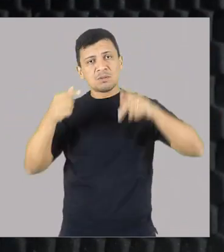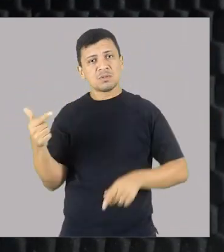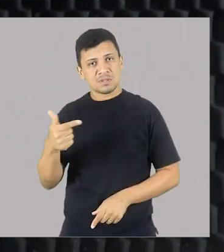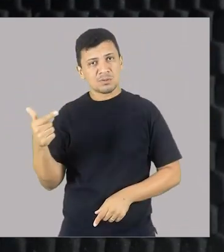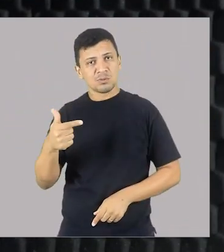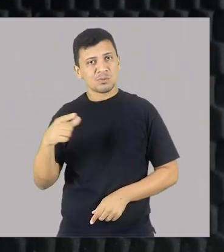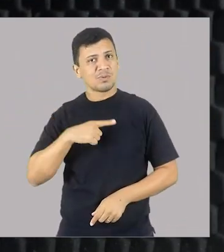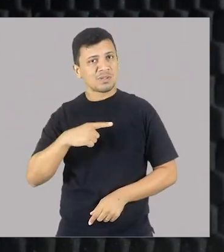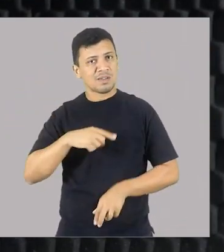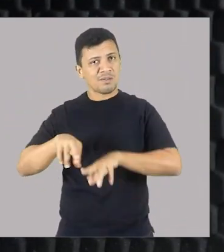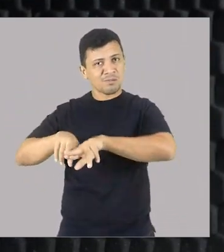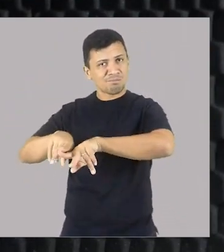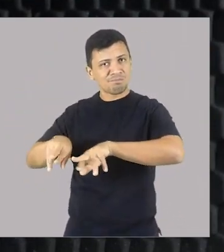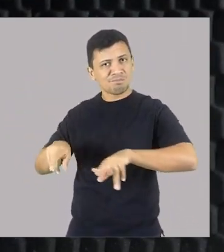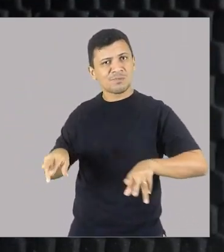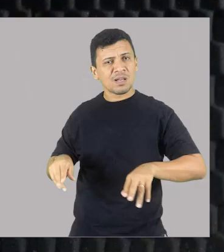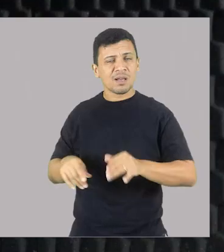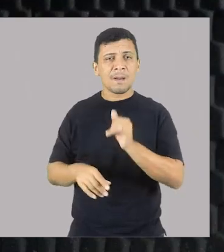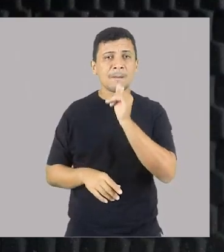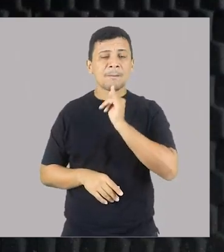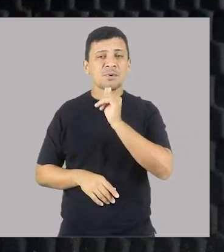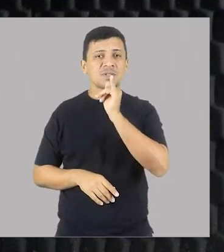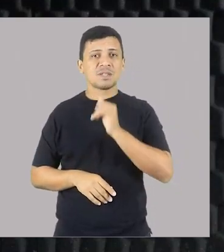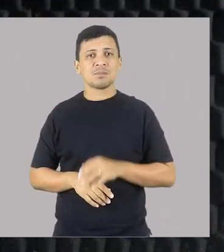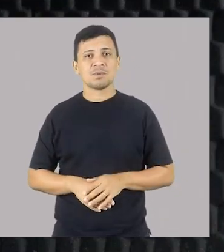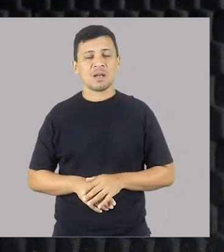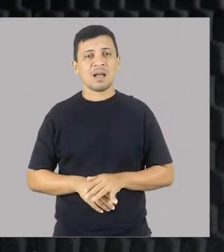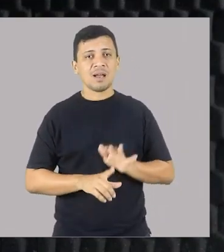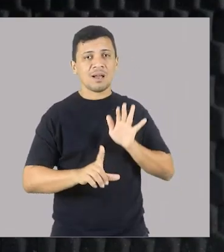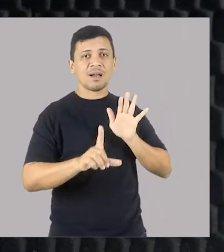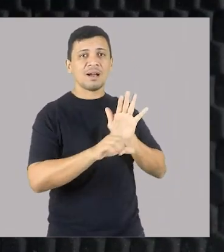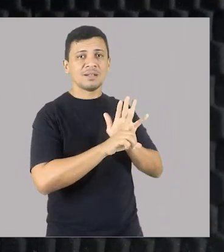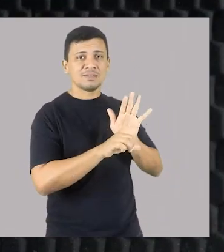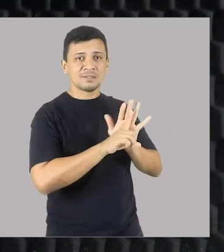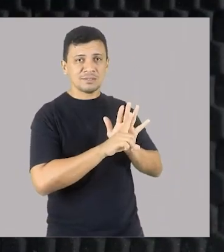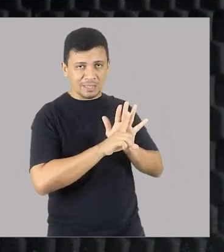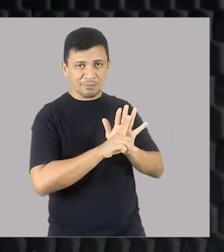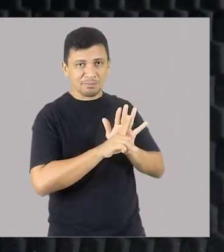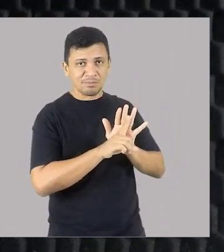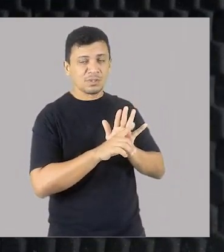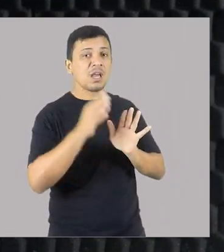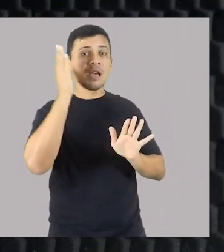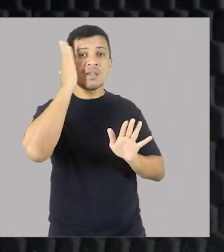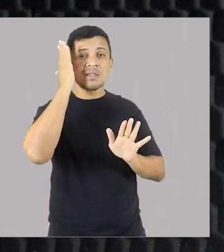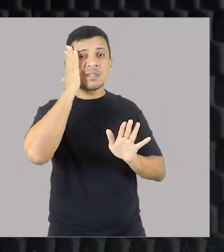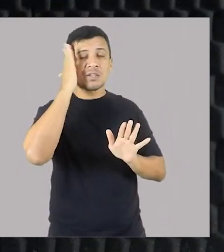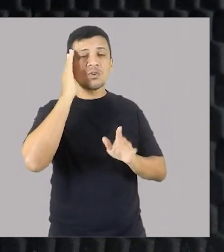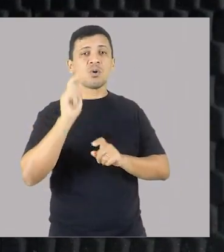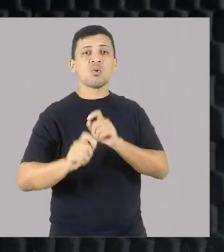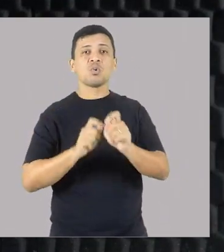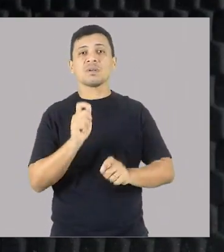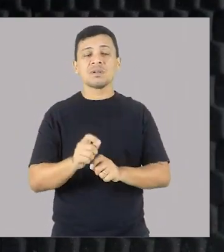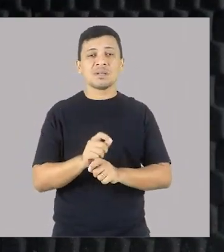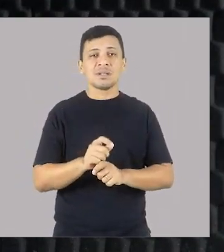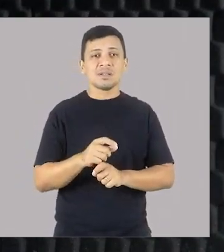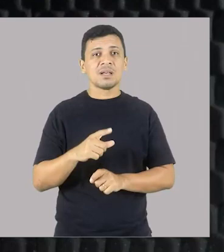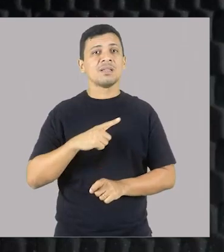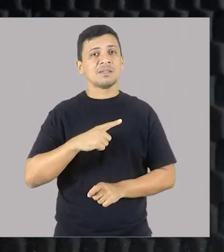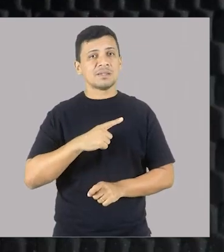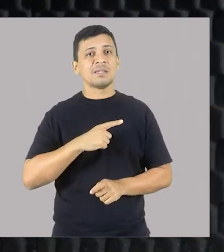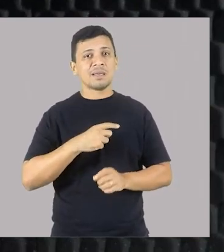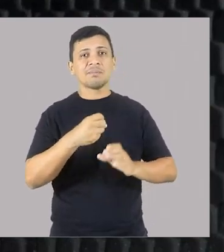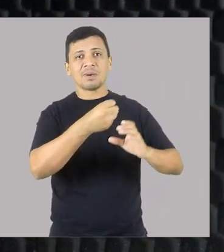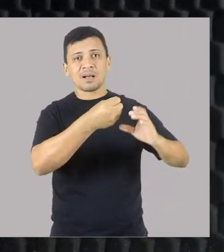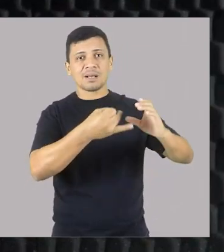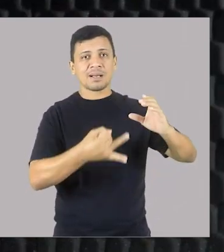por exemplo, nós temos a lei interpretativa, que é uma lei de caráter centralizador,